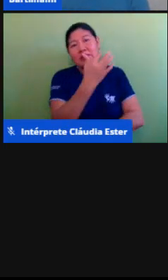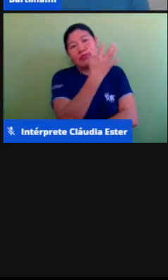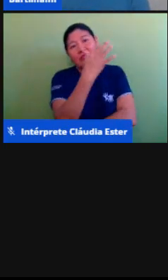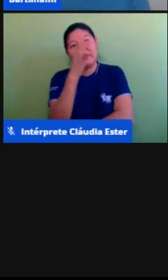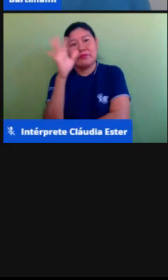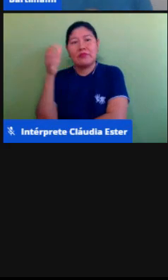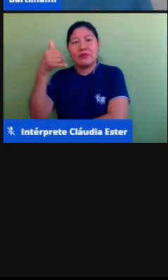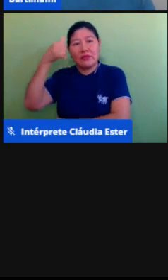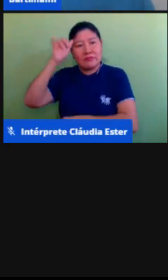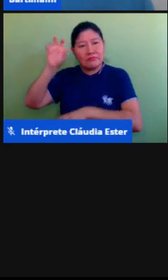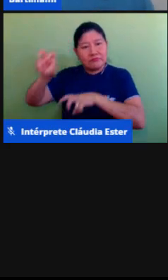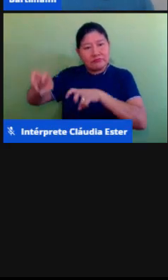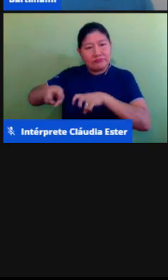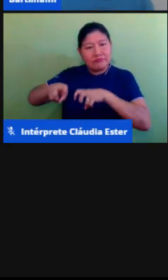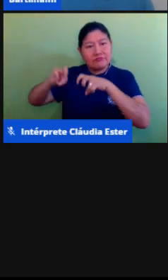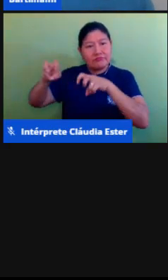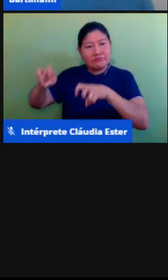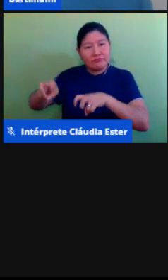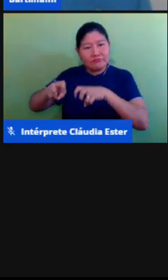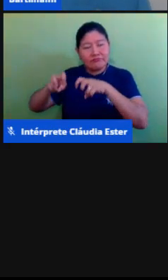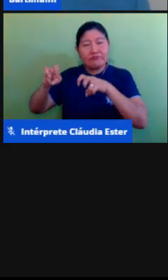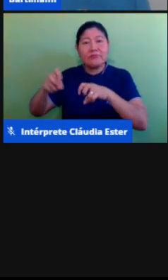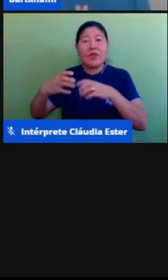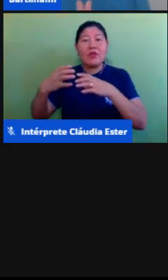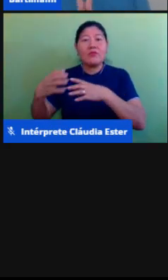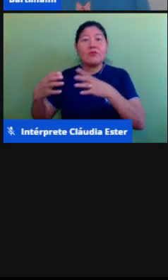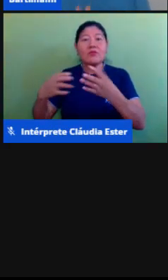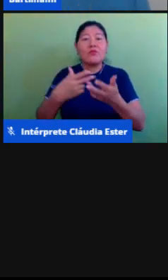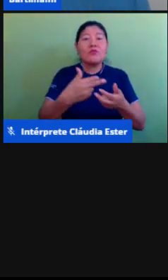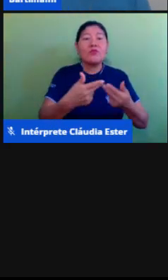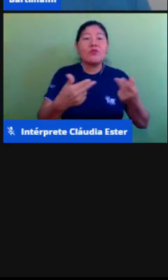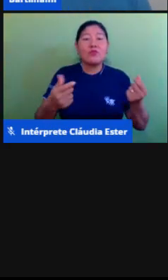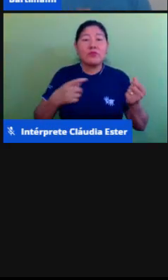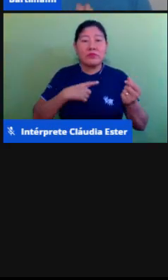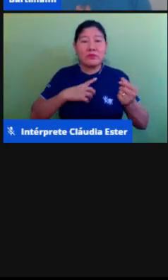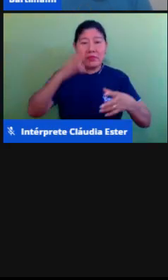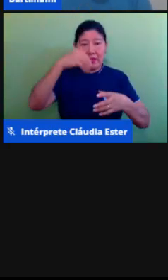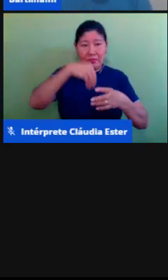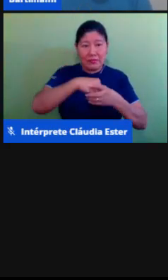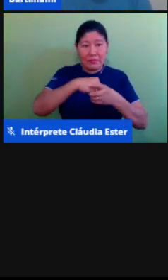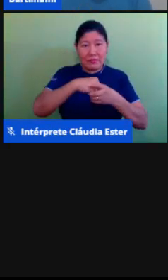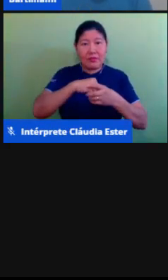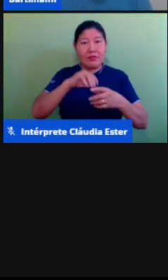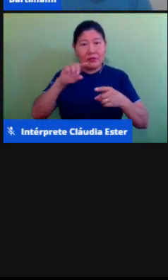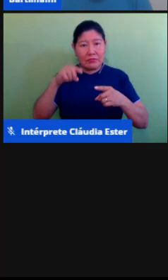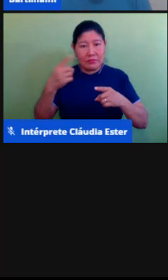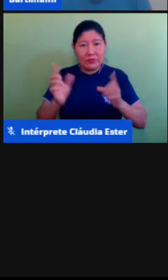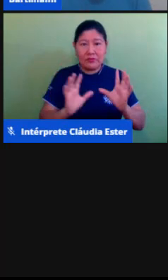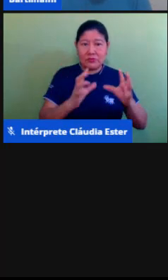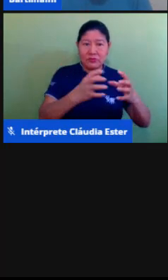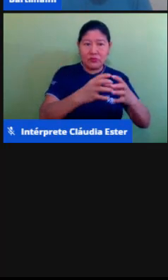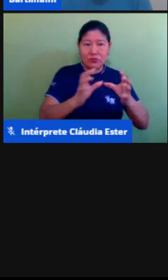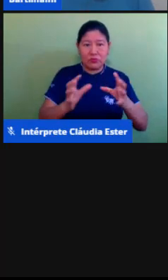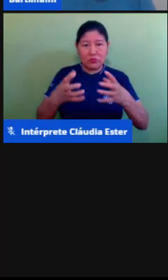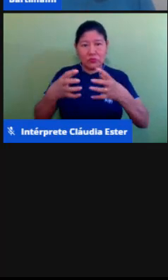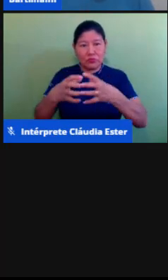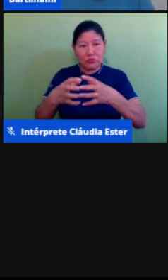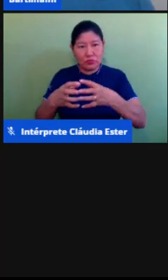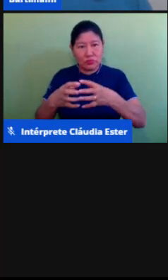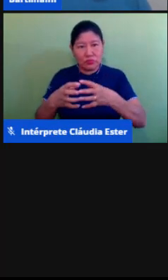agricultura, se é área urbana, enfim. A partir disso, os grupos de